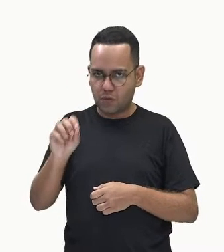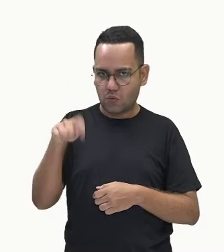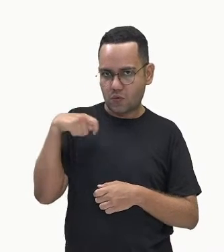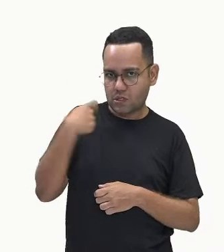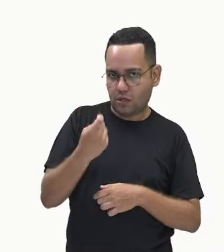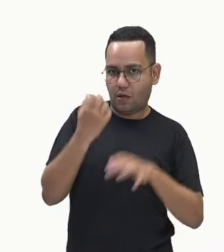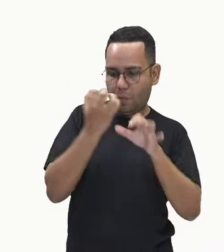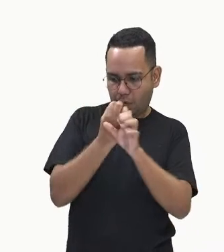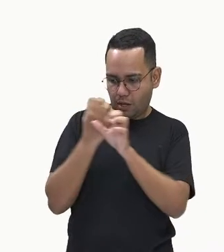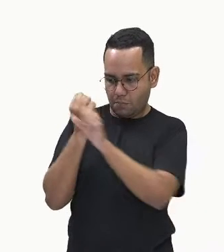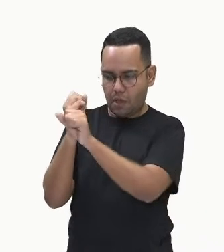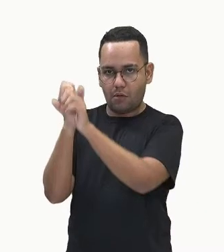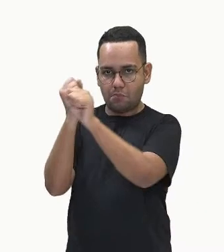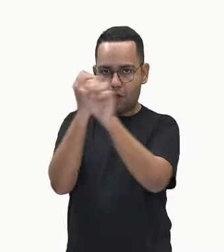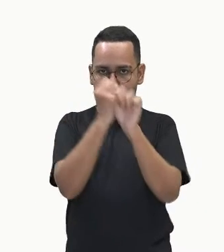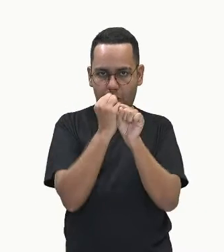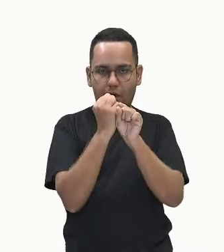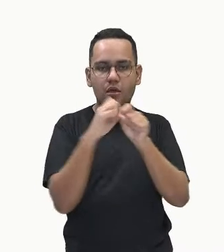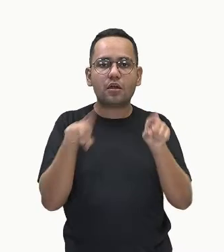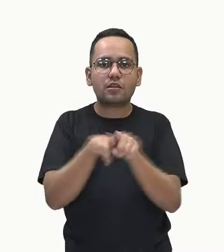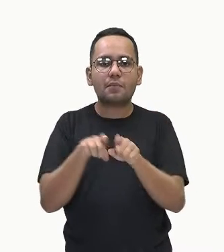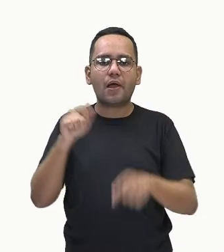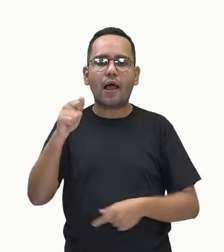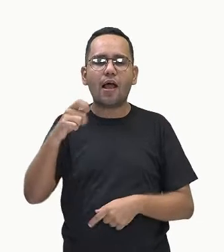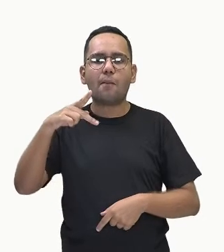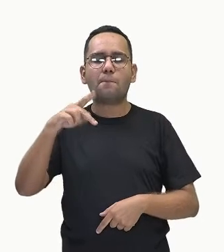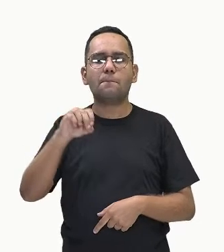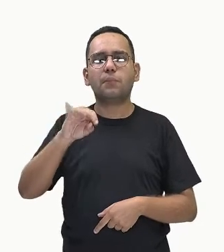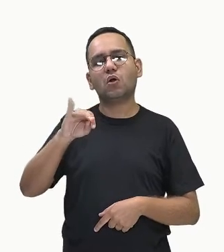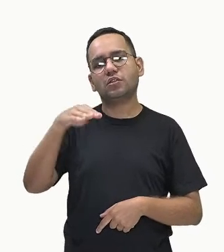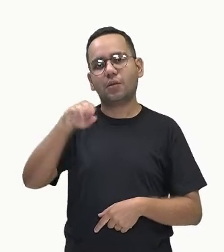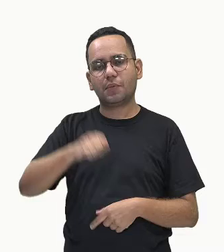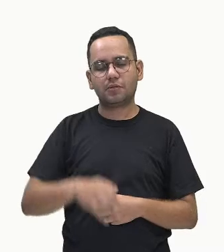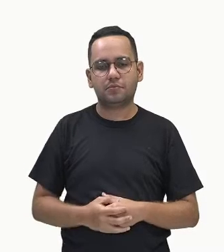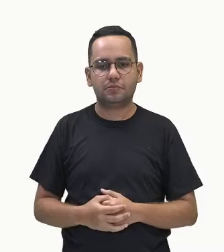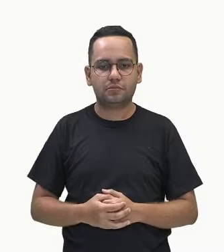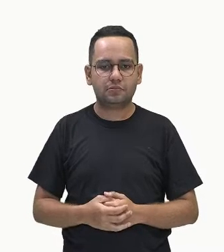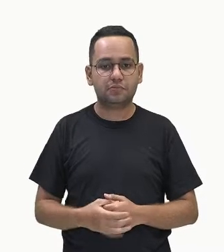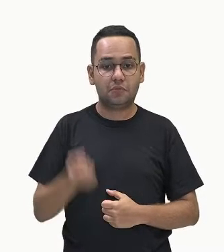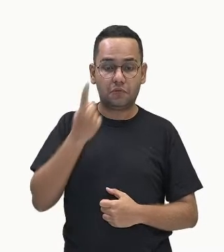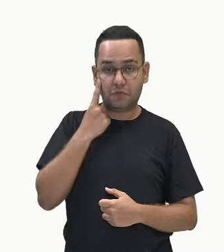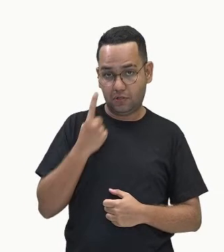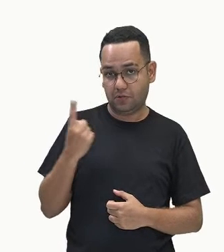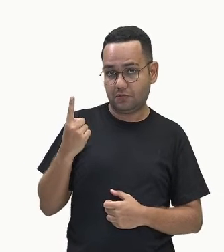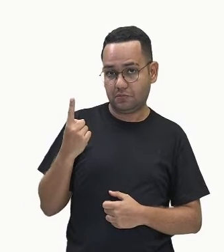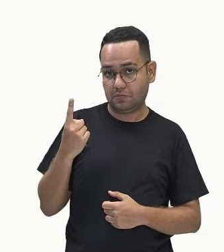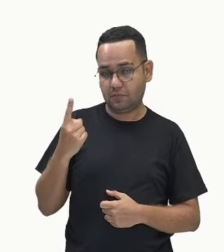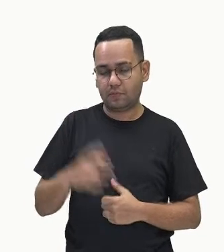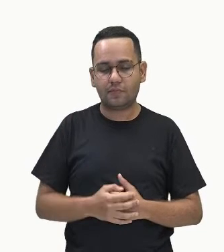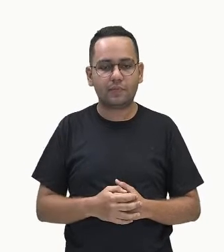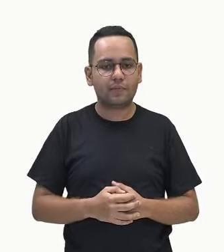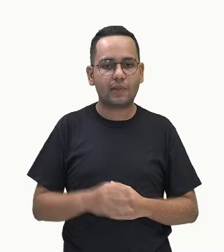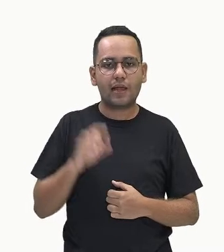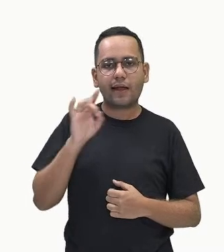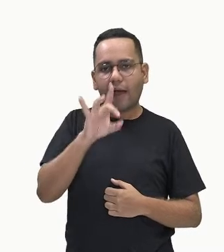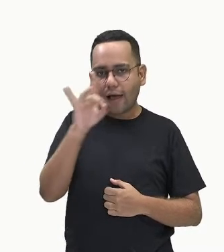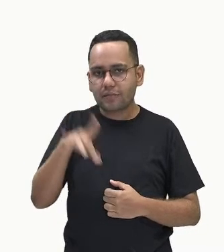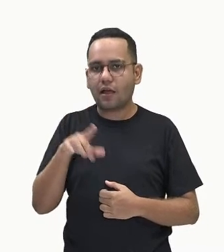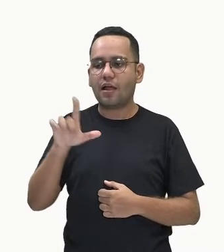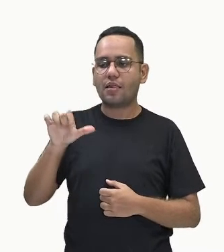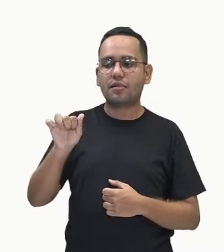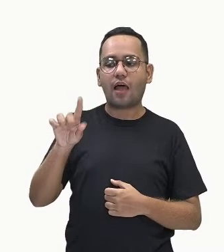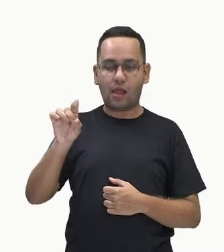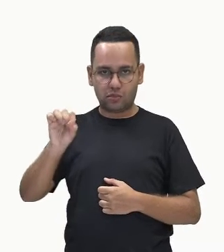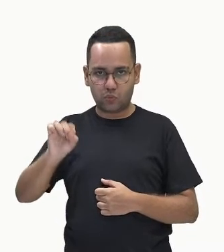uma vez o que é esse apótema. Sabemos que o lado são esses aqui, são essas medidas, tá ok?